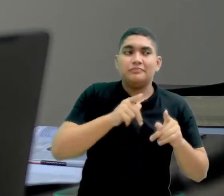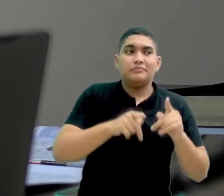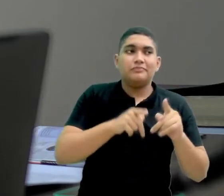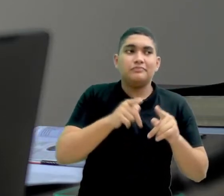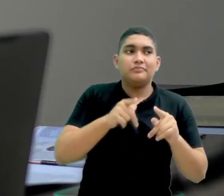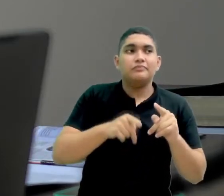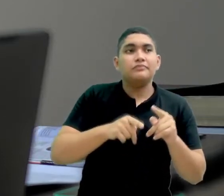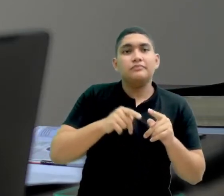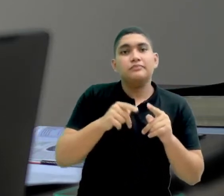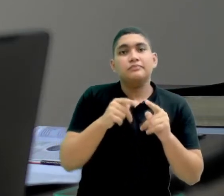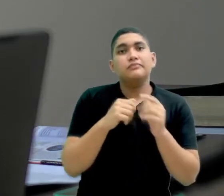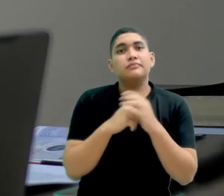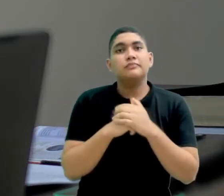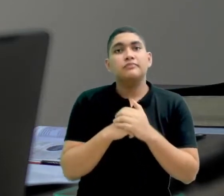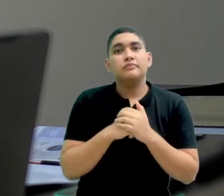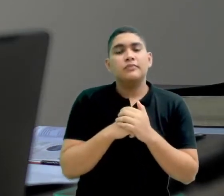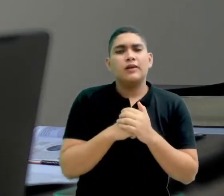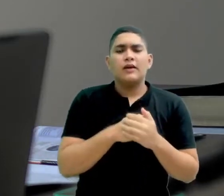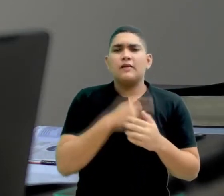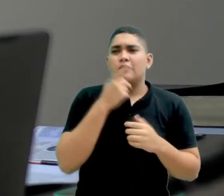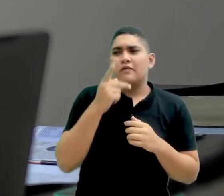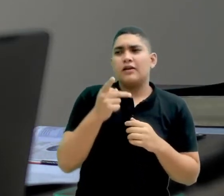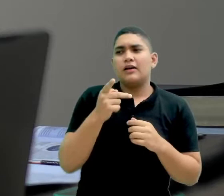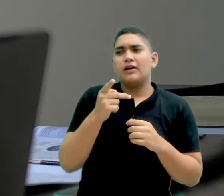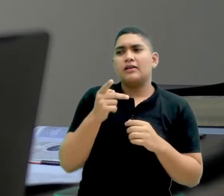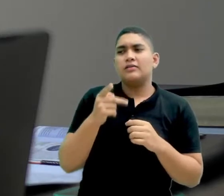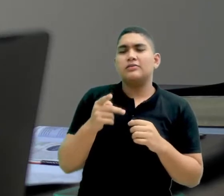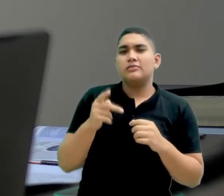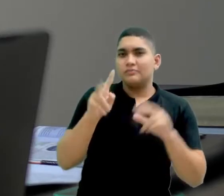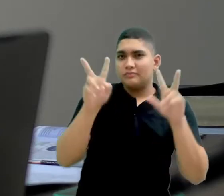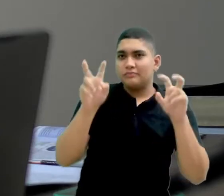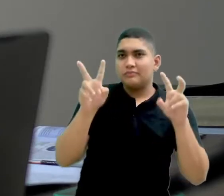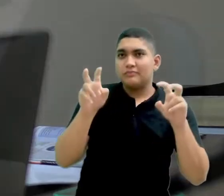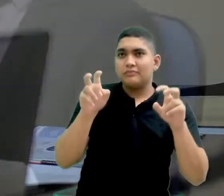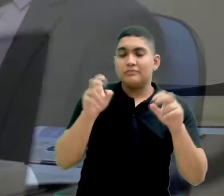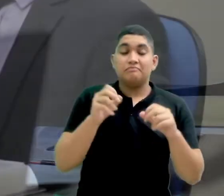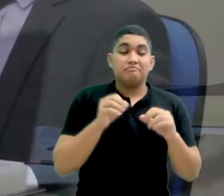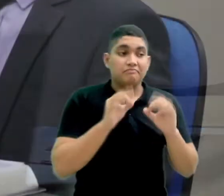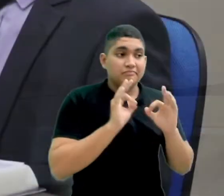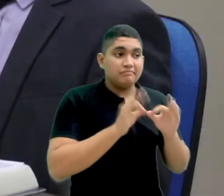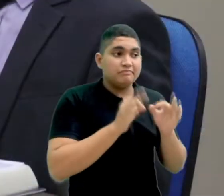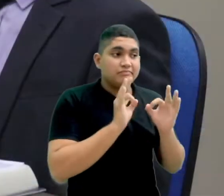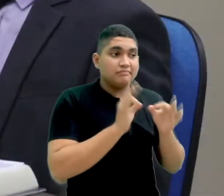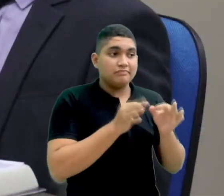né, acerca agora dessa nova sessão que se inicia. Muito bem, Diácono Adriano.